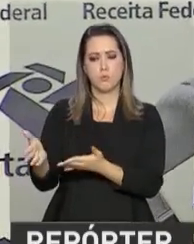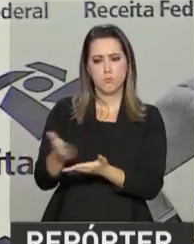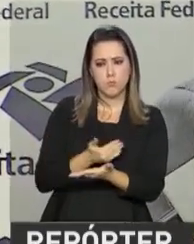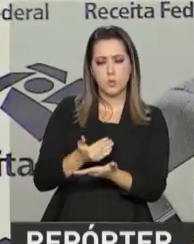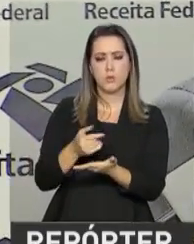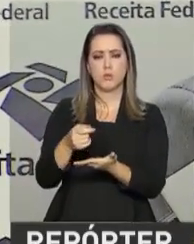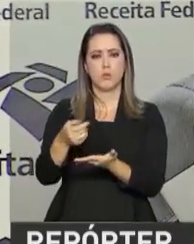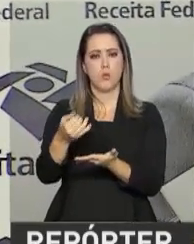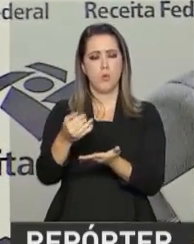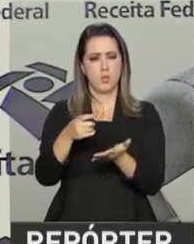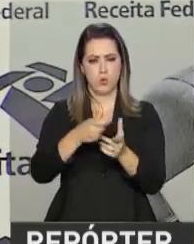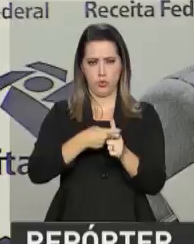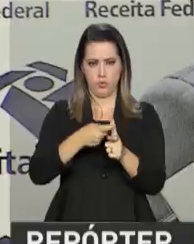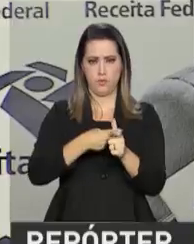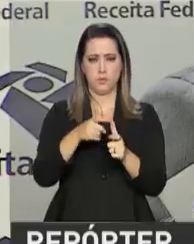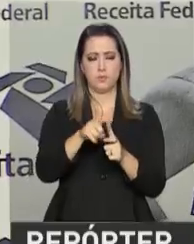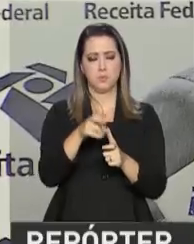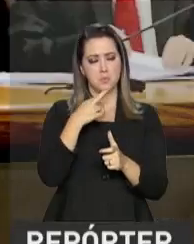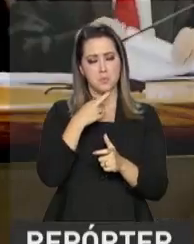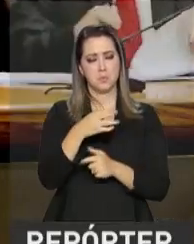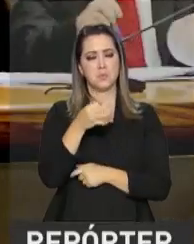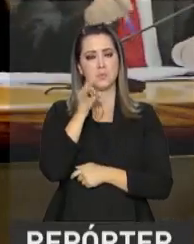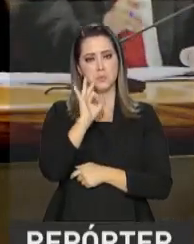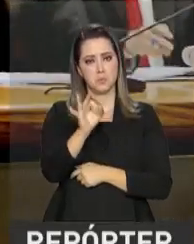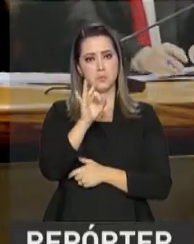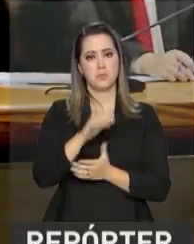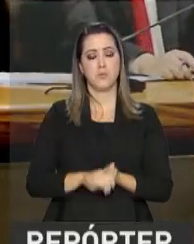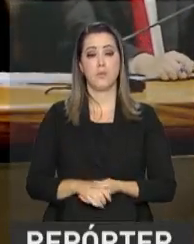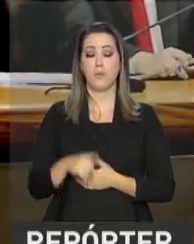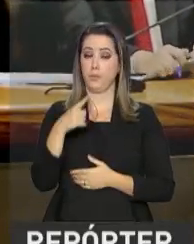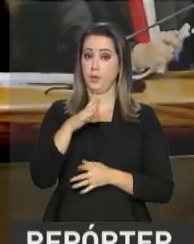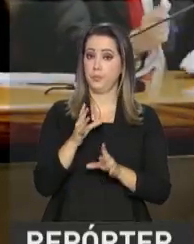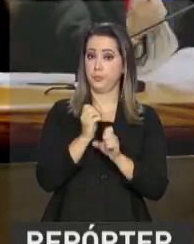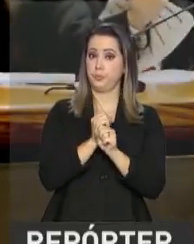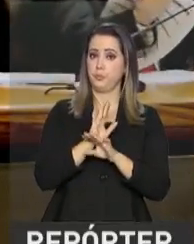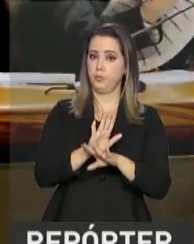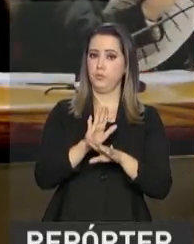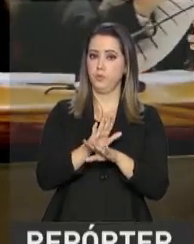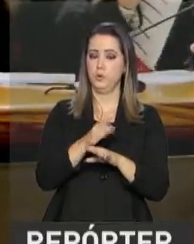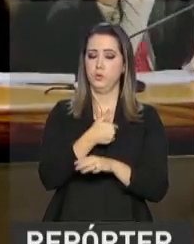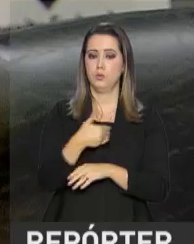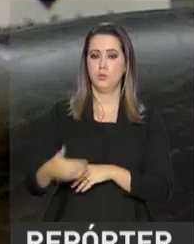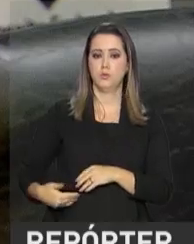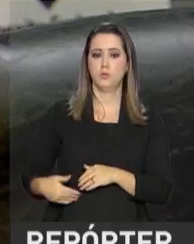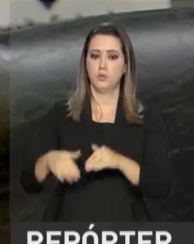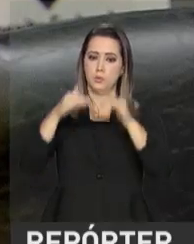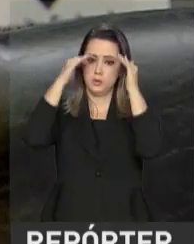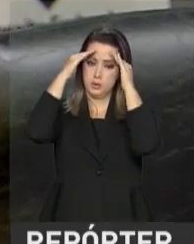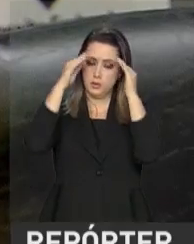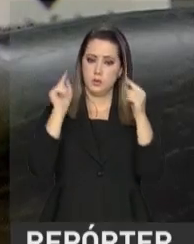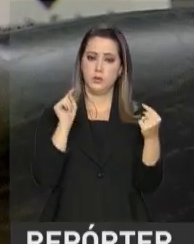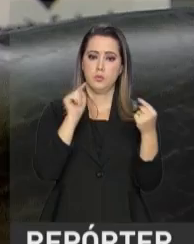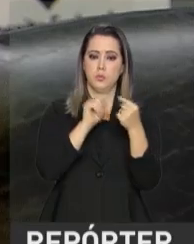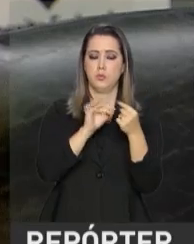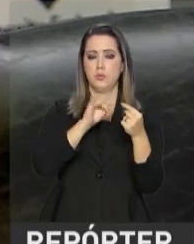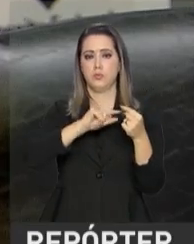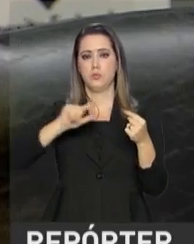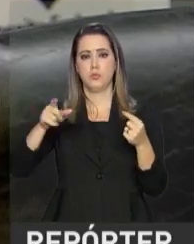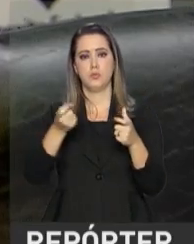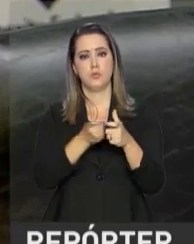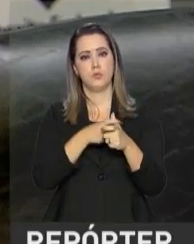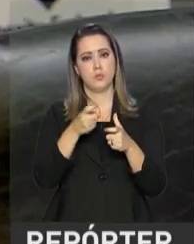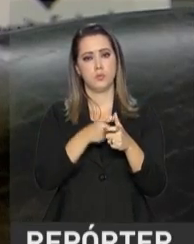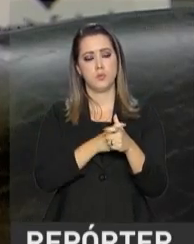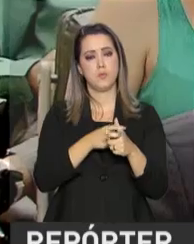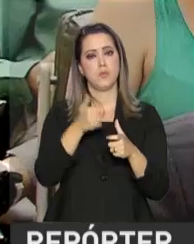refletiu positivamente no resultado da arrecadação. E esse saldo pode ajudar o governo no cumprimento da meta fiscal, com déficit